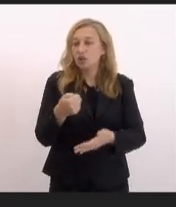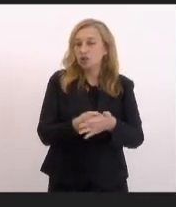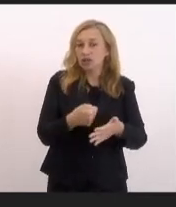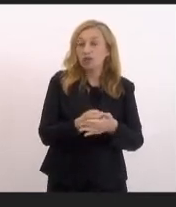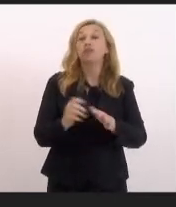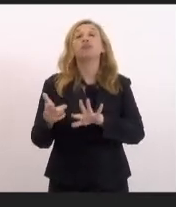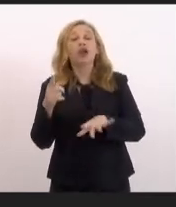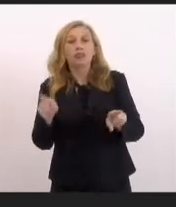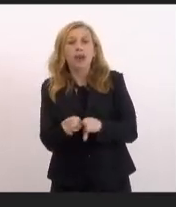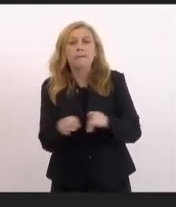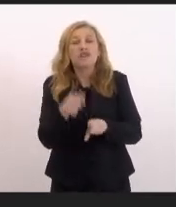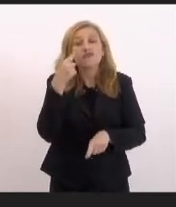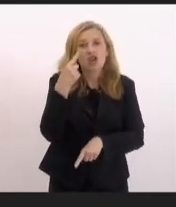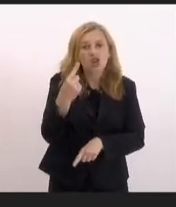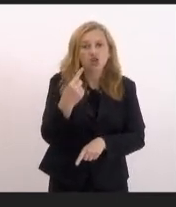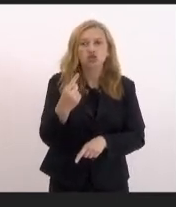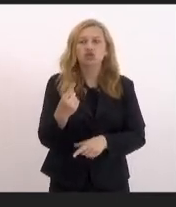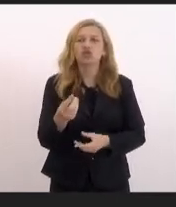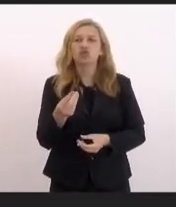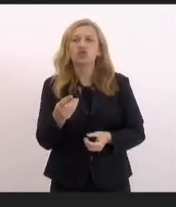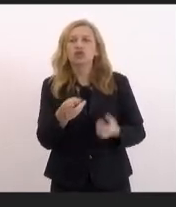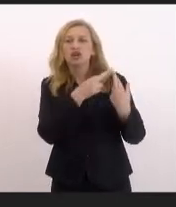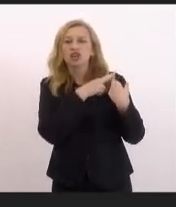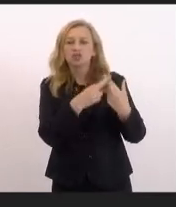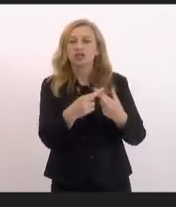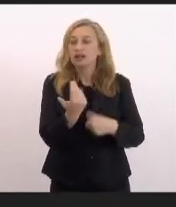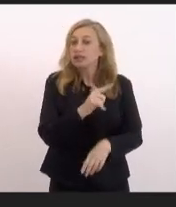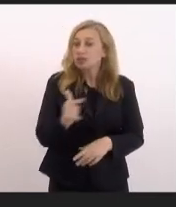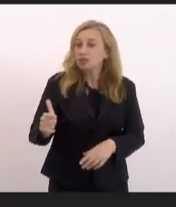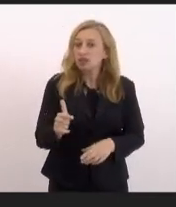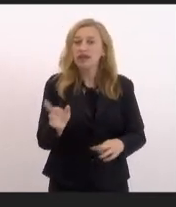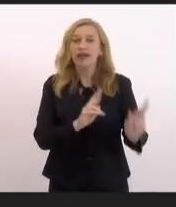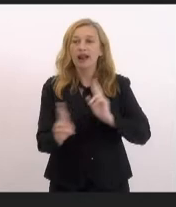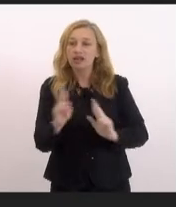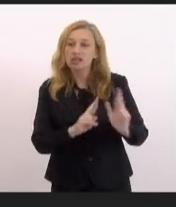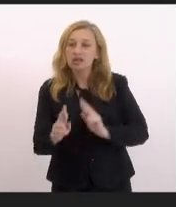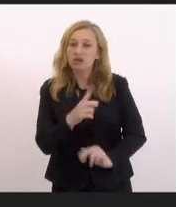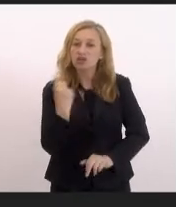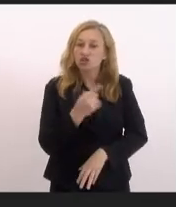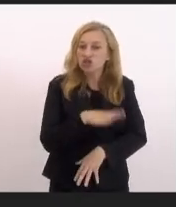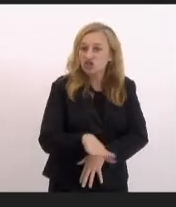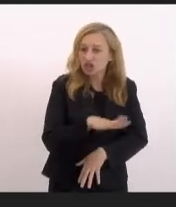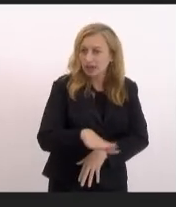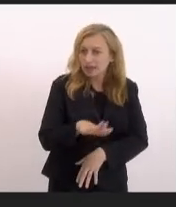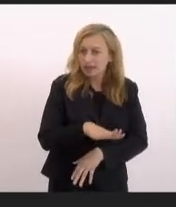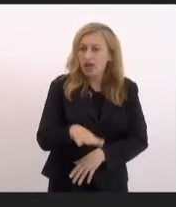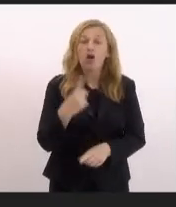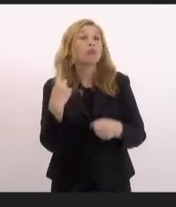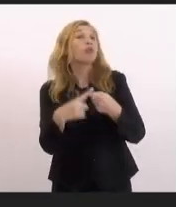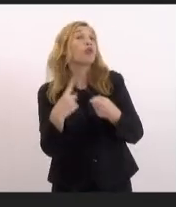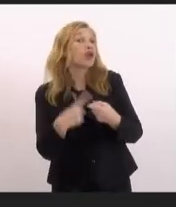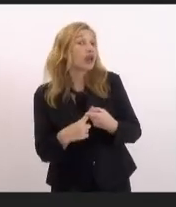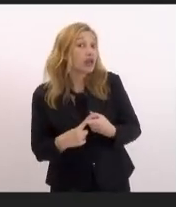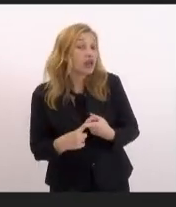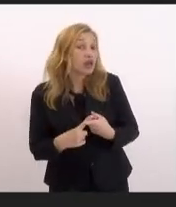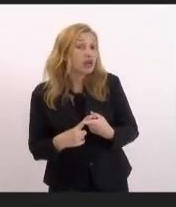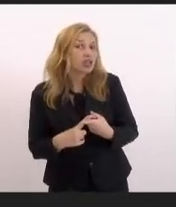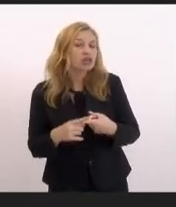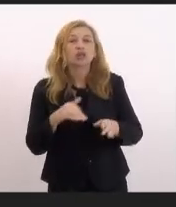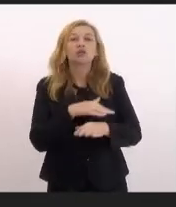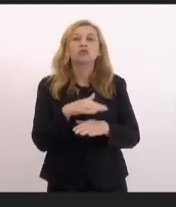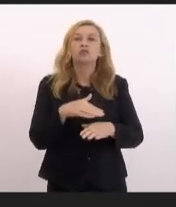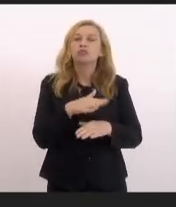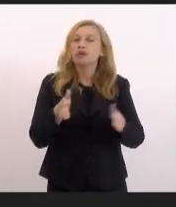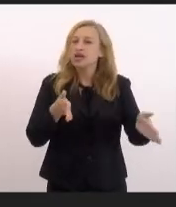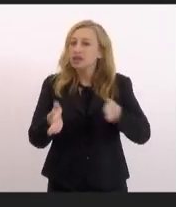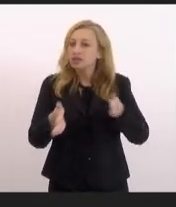Vejo também uma certa irresponsabilidade com relação às nossas crianças, porque durante toda a